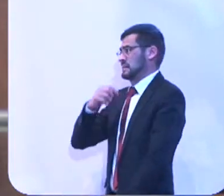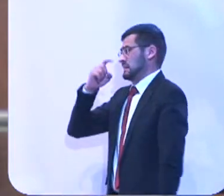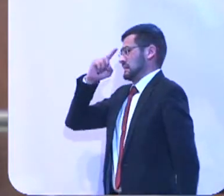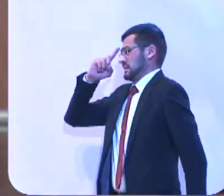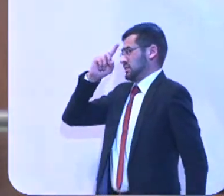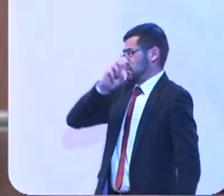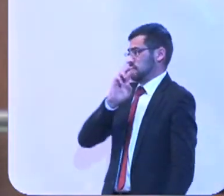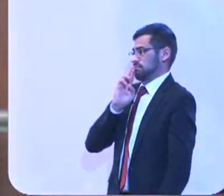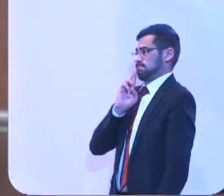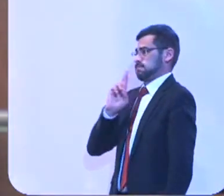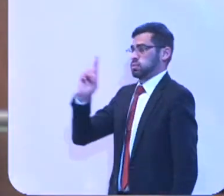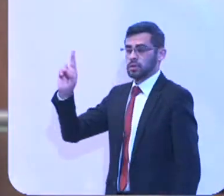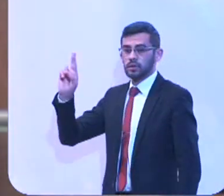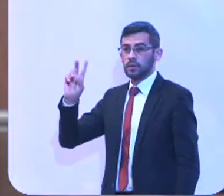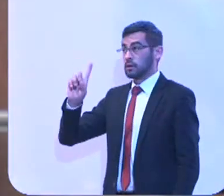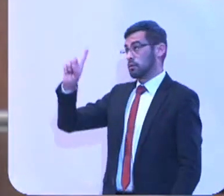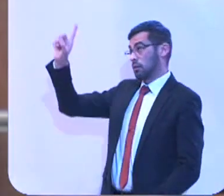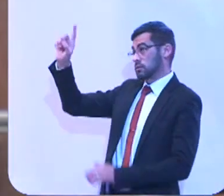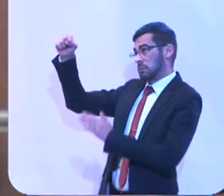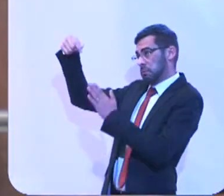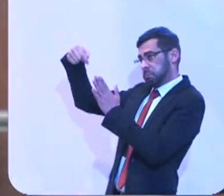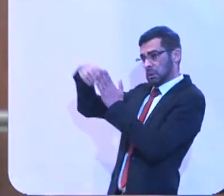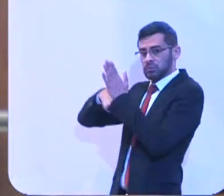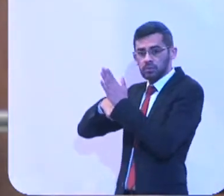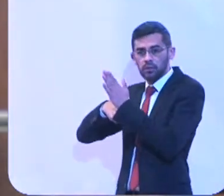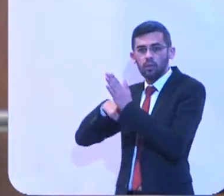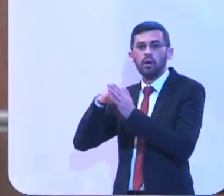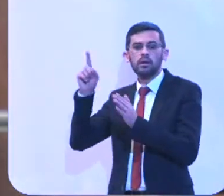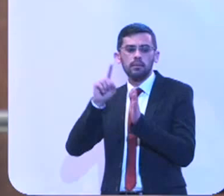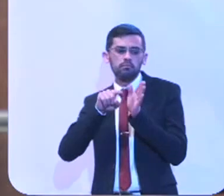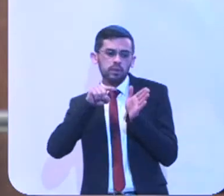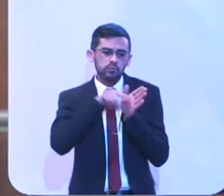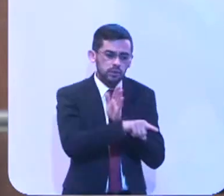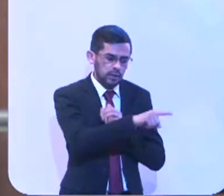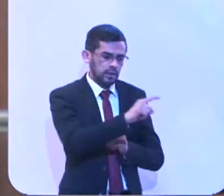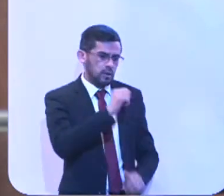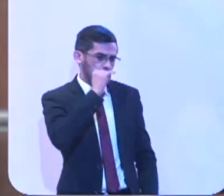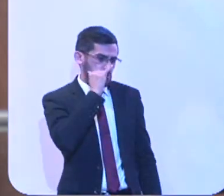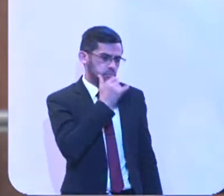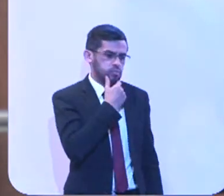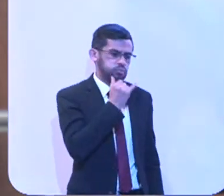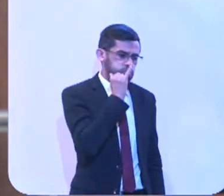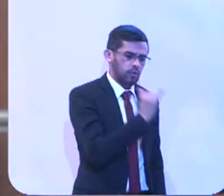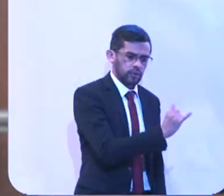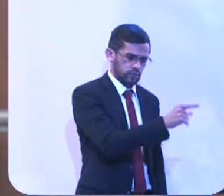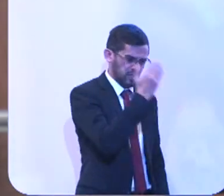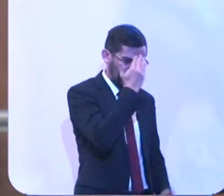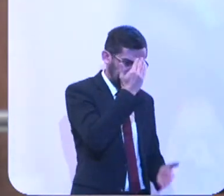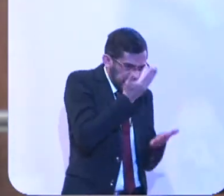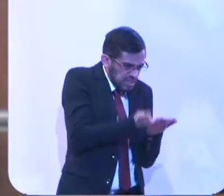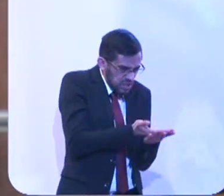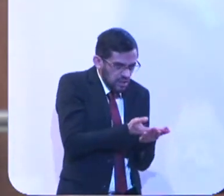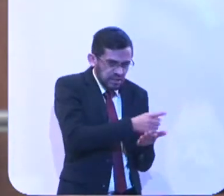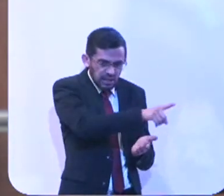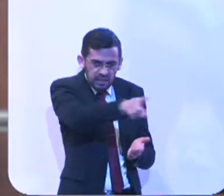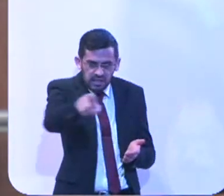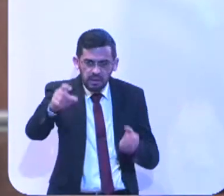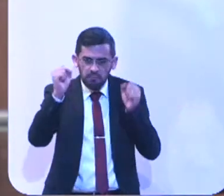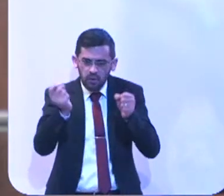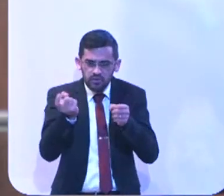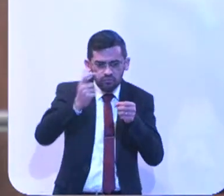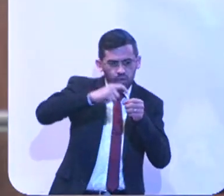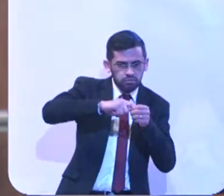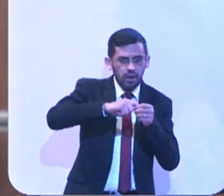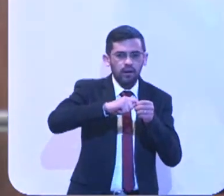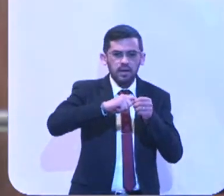responder. Deus está perguntando para o profeta: você acredita? Você que acredita que é possível voltar para